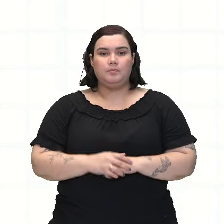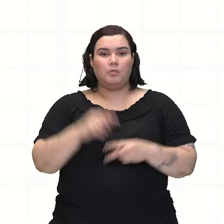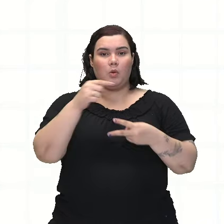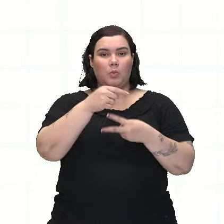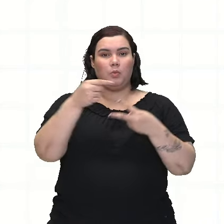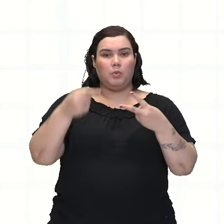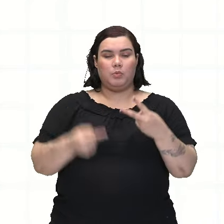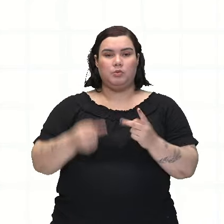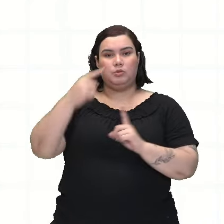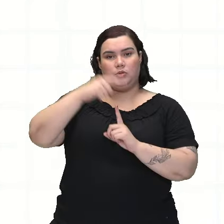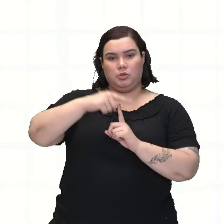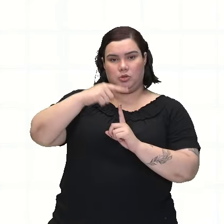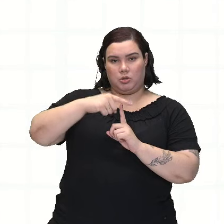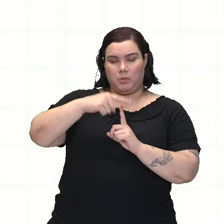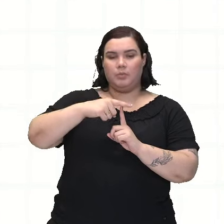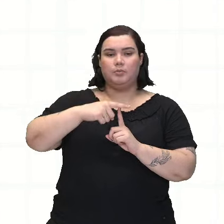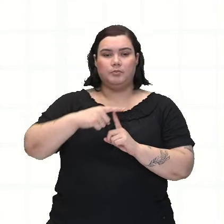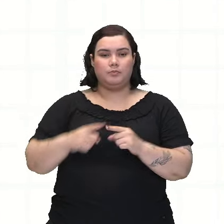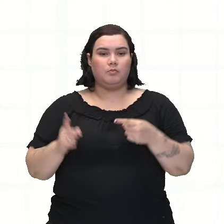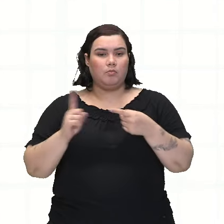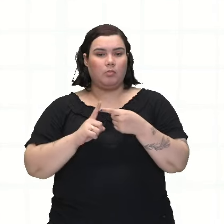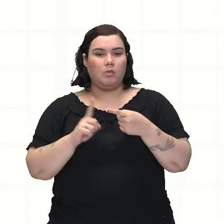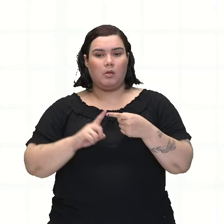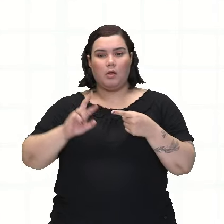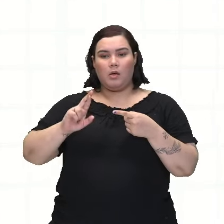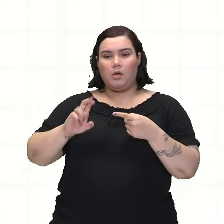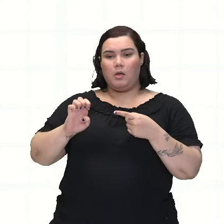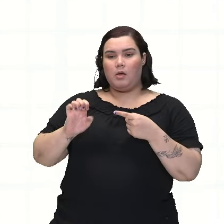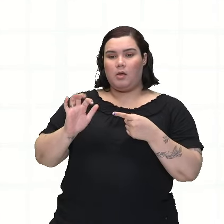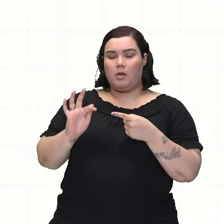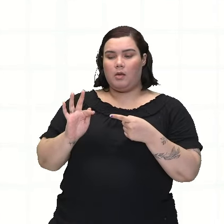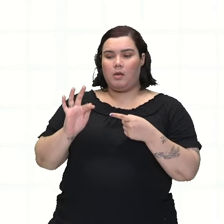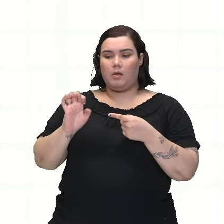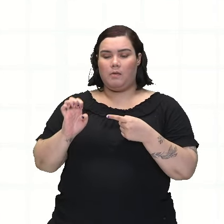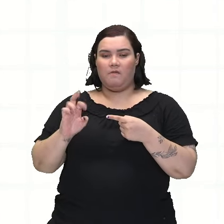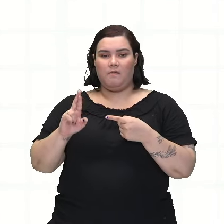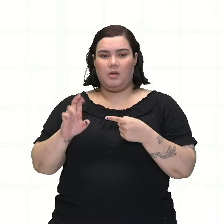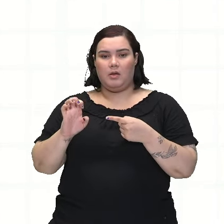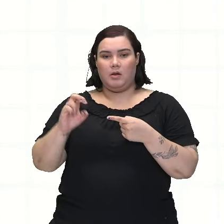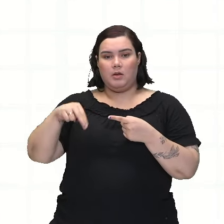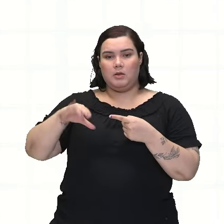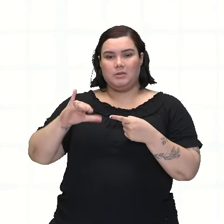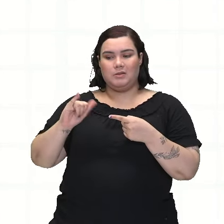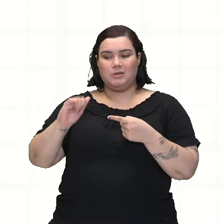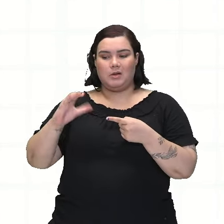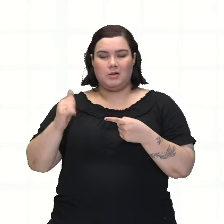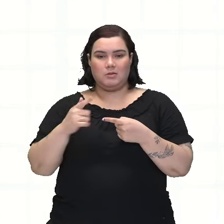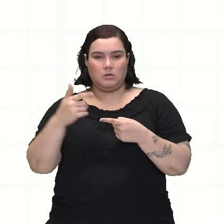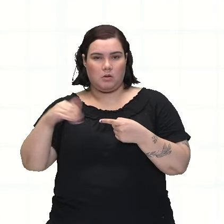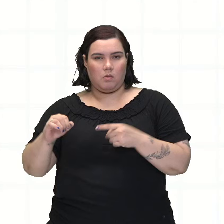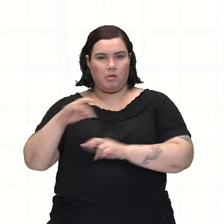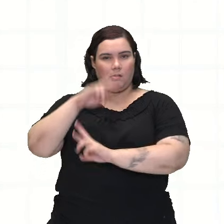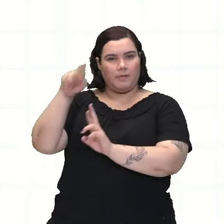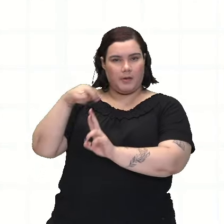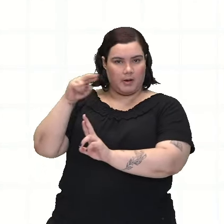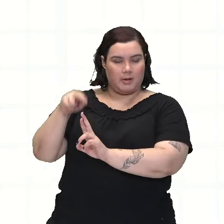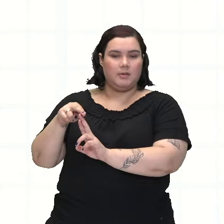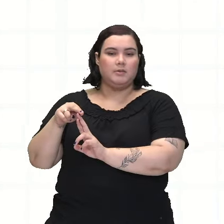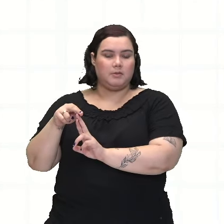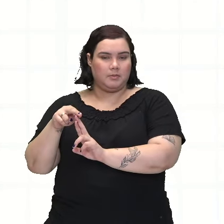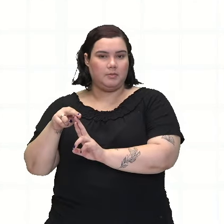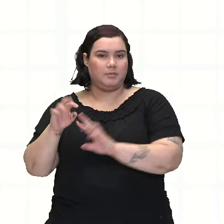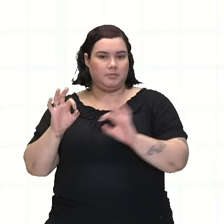coesão que nós vamos trabalhar, que é a coesão de referenciação ou referencial. A gente pode falar